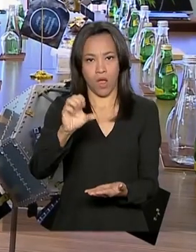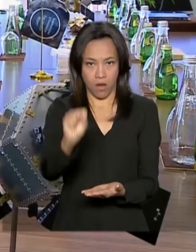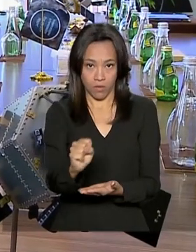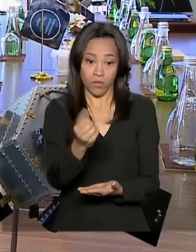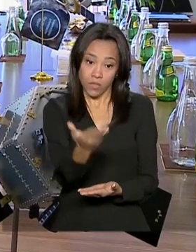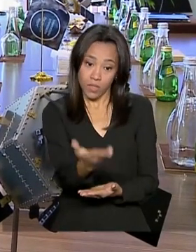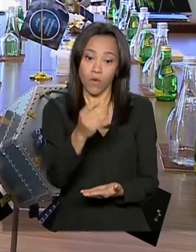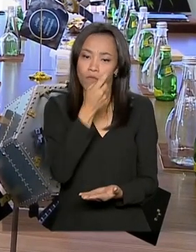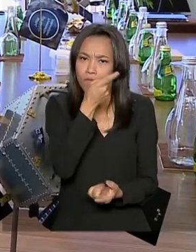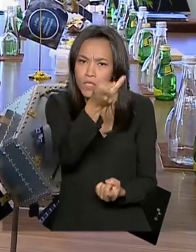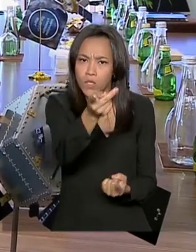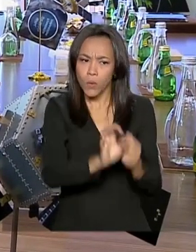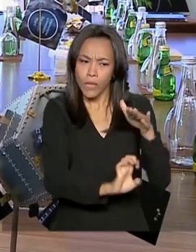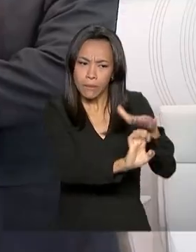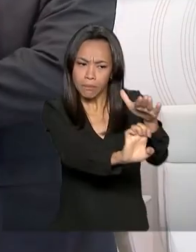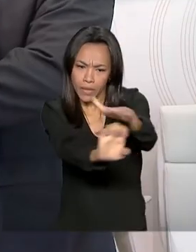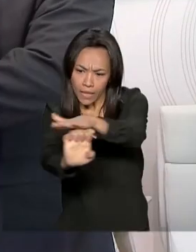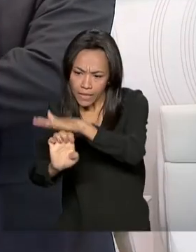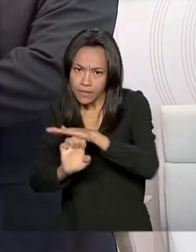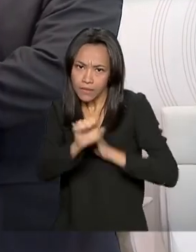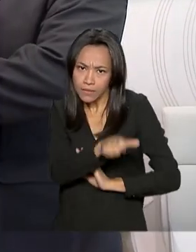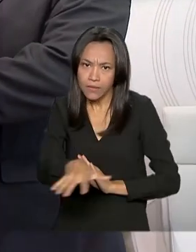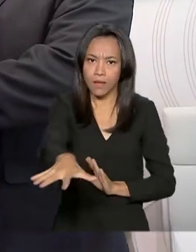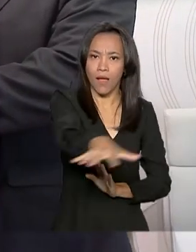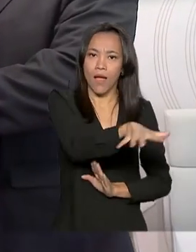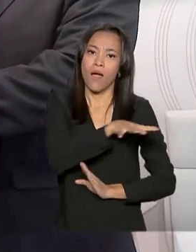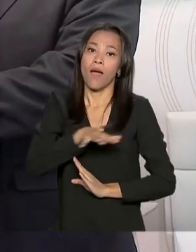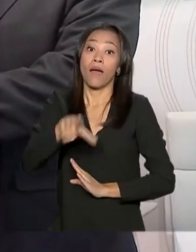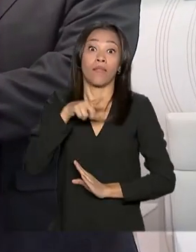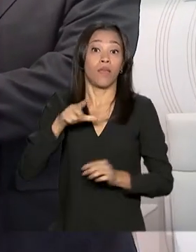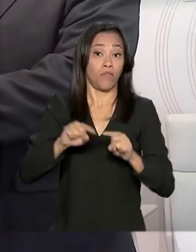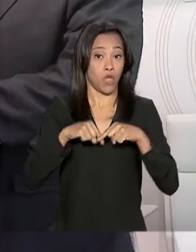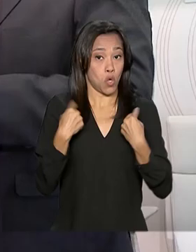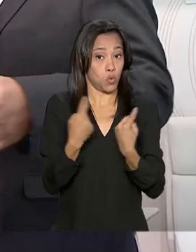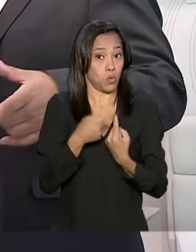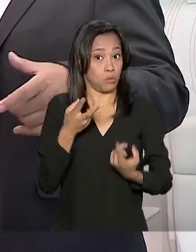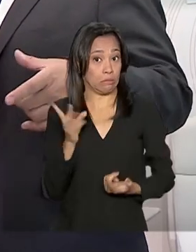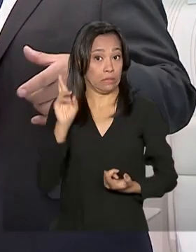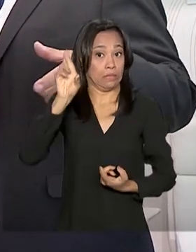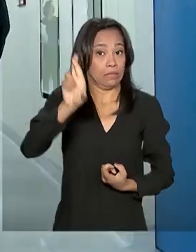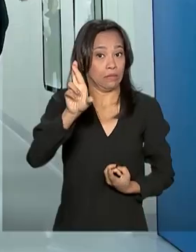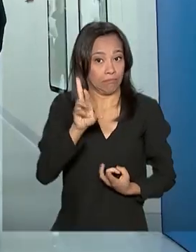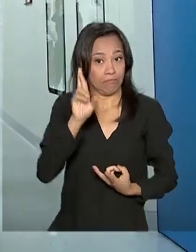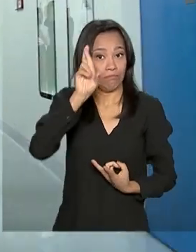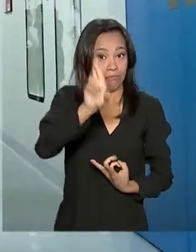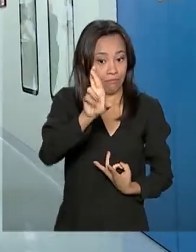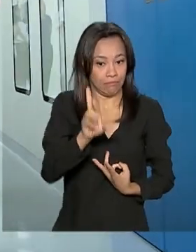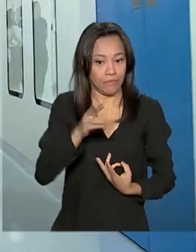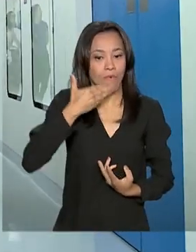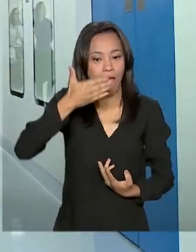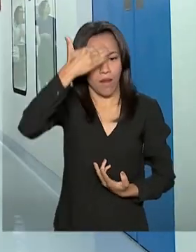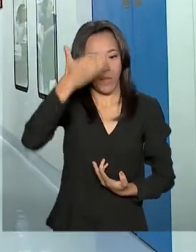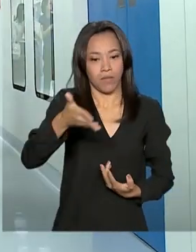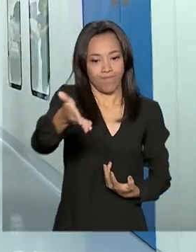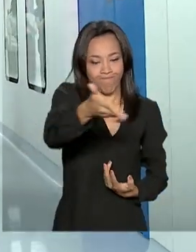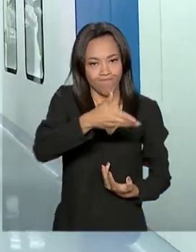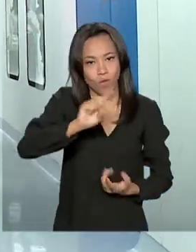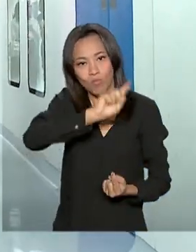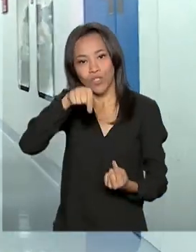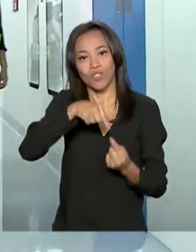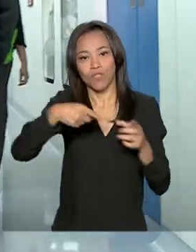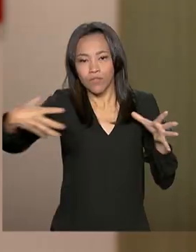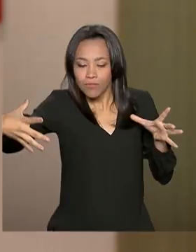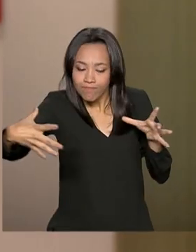de visitar empresas da região ele teve reuniões com autoridades árabes tudo para aproximar os dois